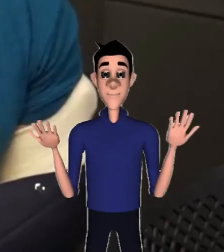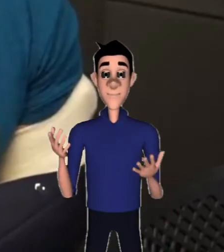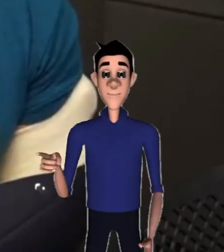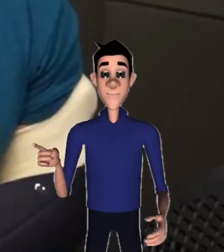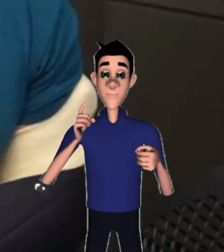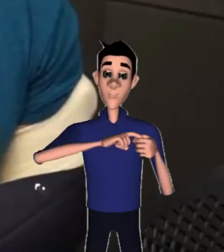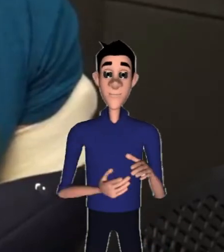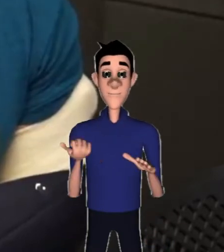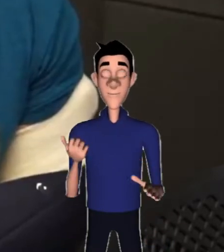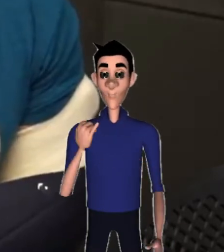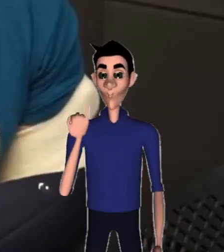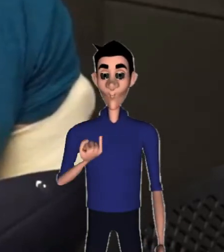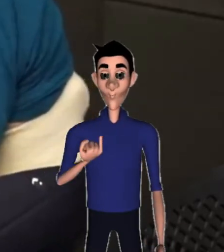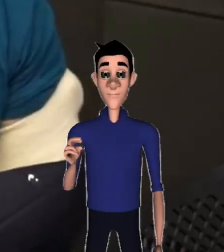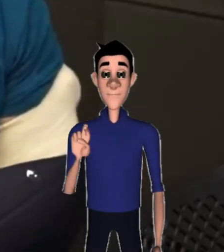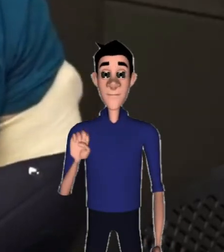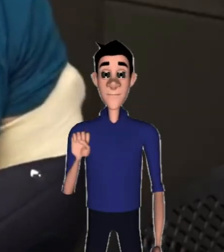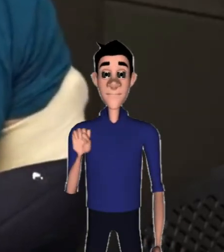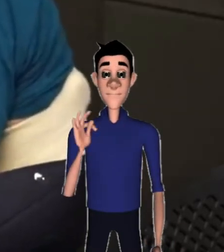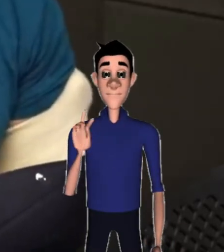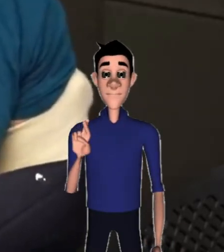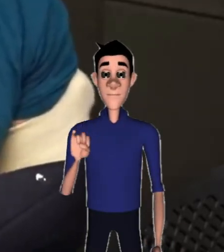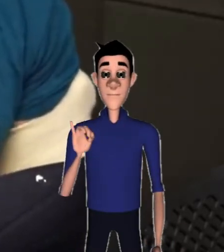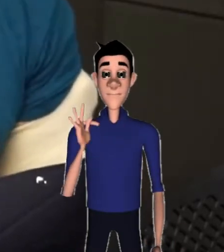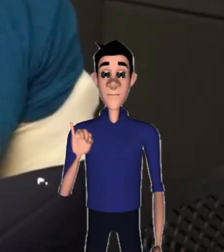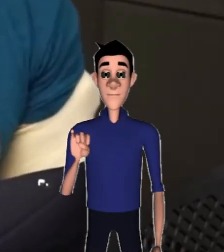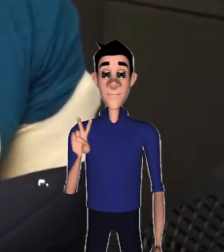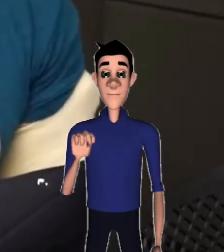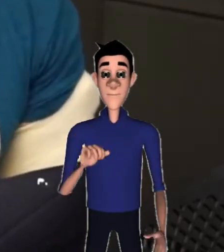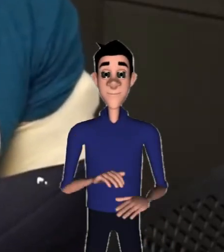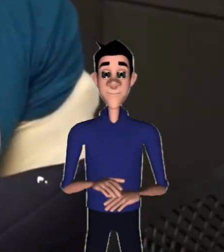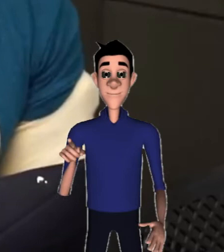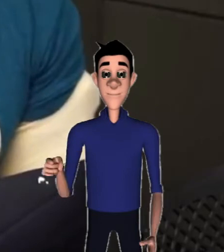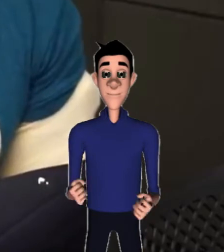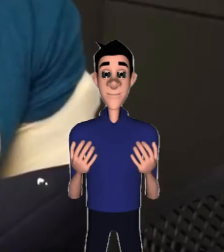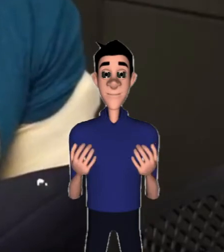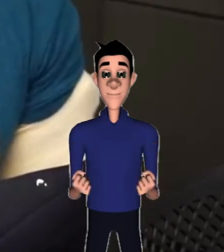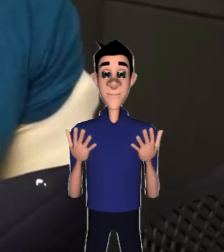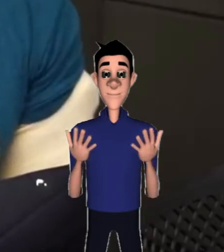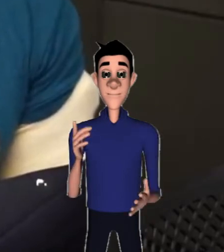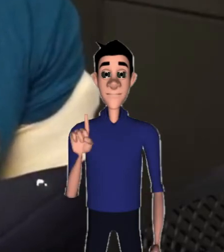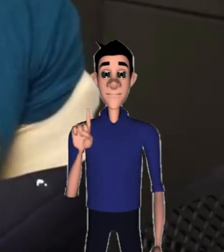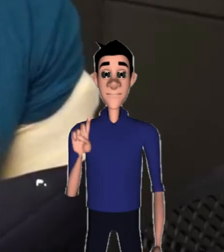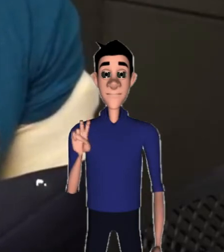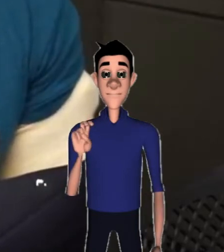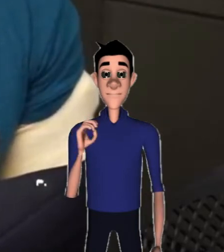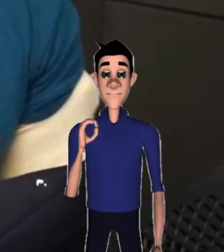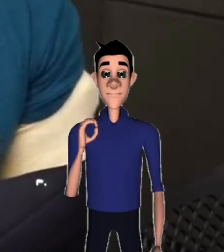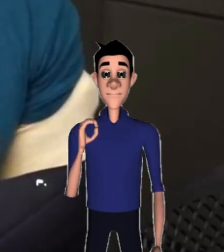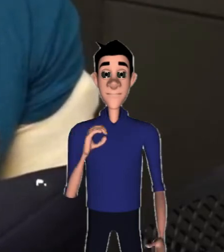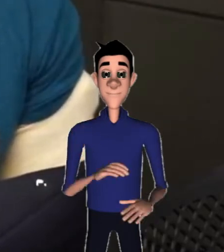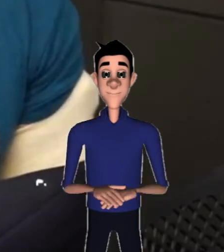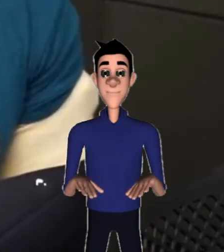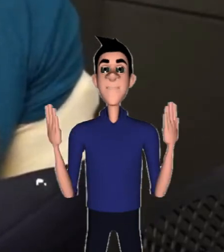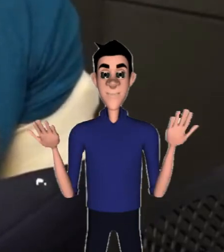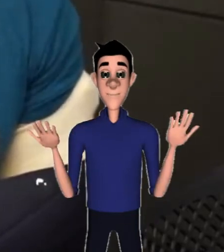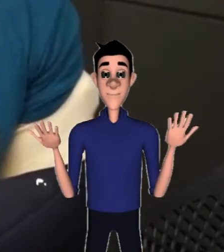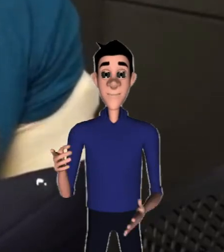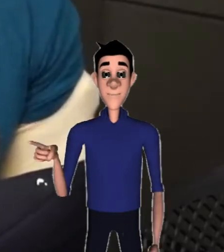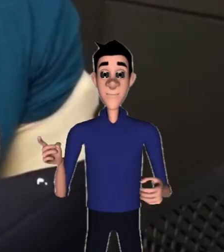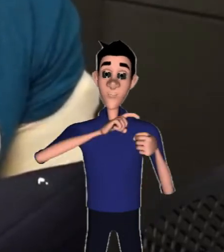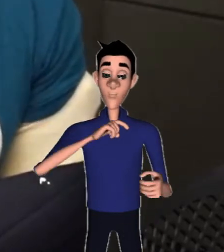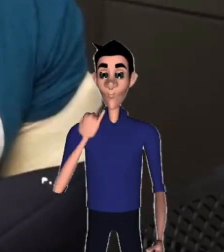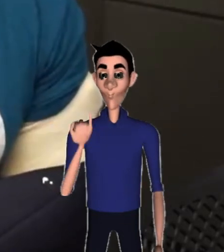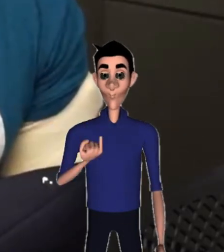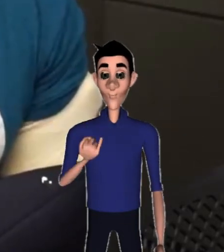nem restrição nenhuma. E o que acontece? O que acontece são os sintomas do cara de baixa função